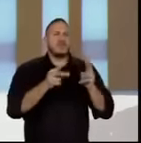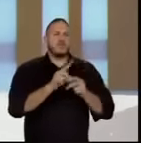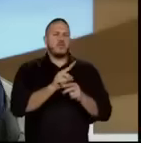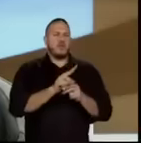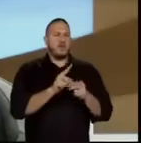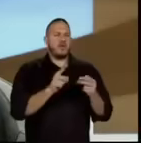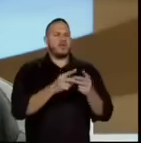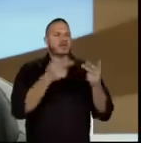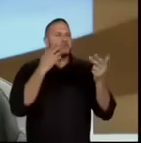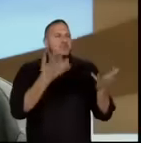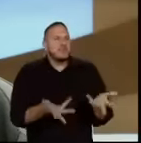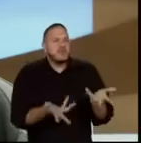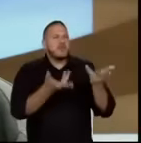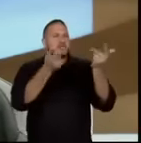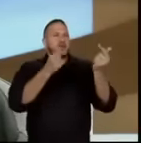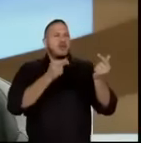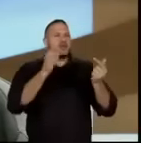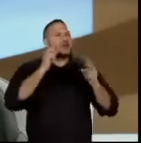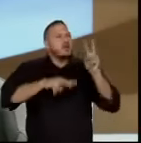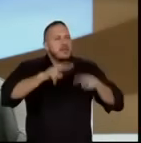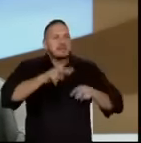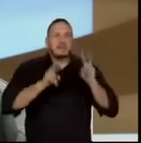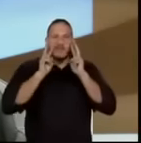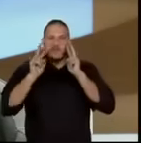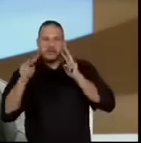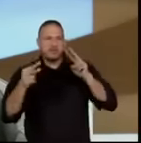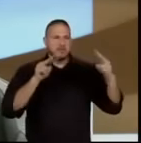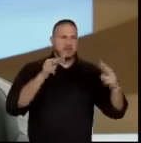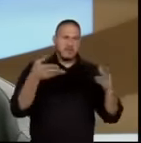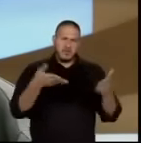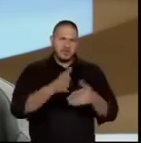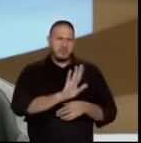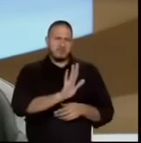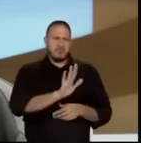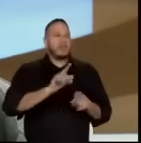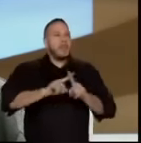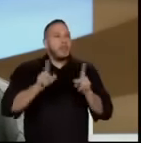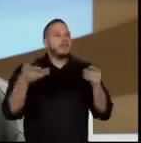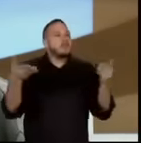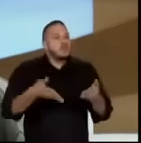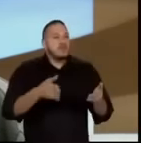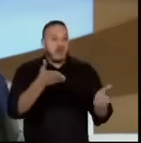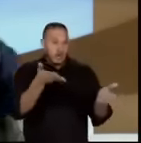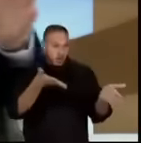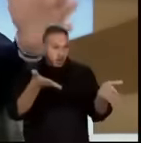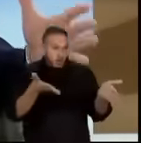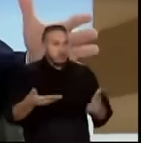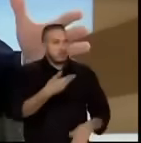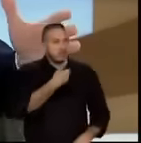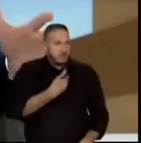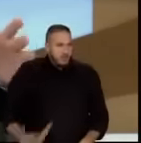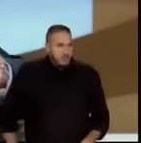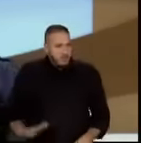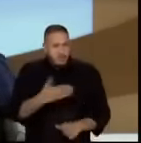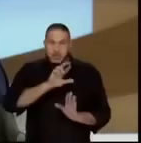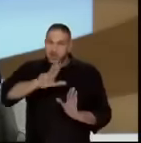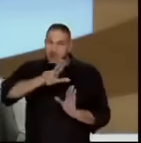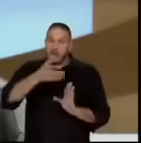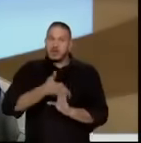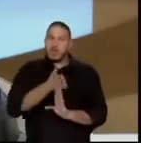valorar, analisar essas visões agora, nesse momento, mas o fato é que este governo, diferentemente dos